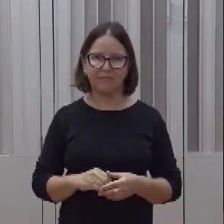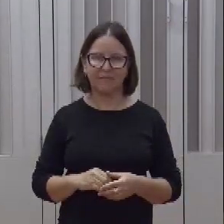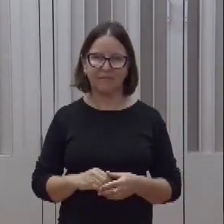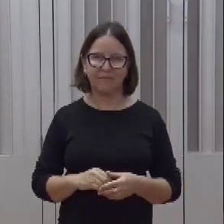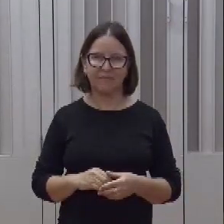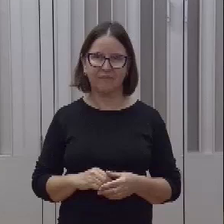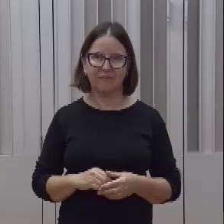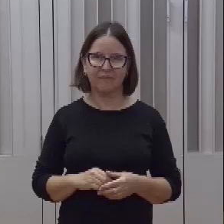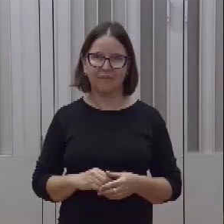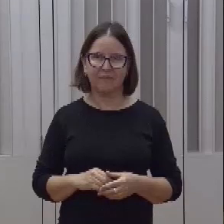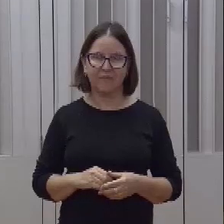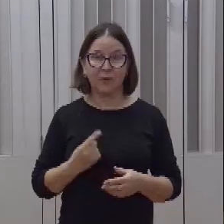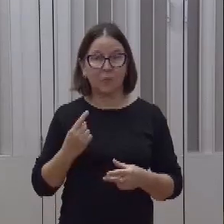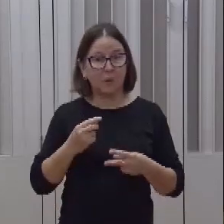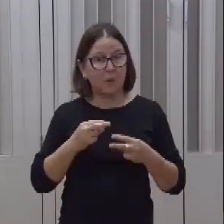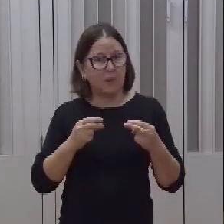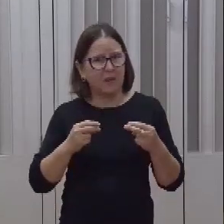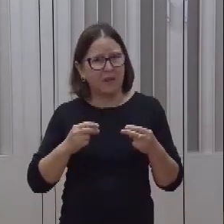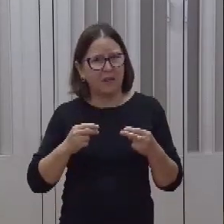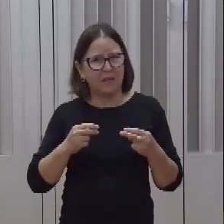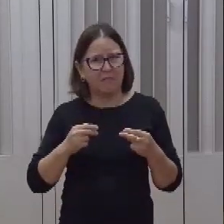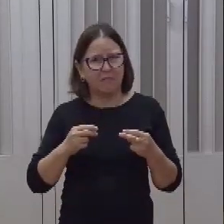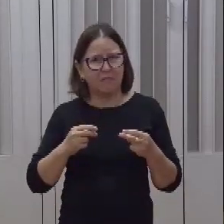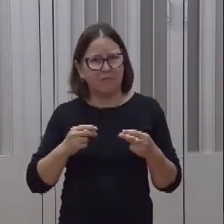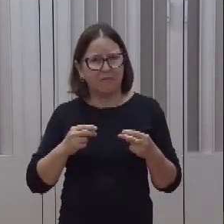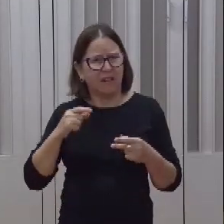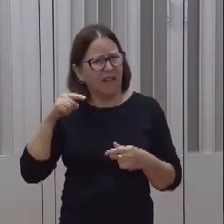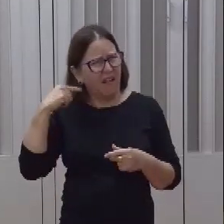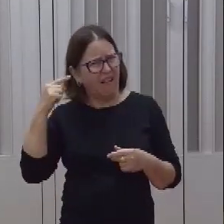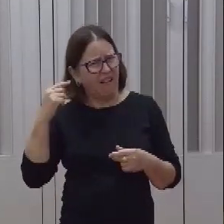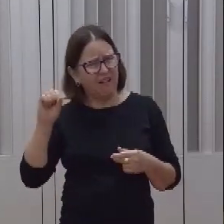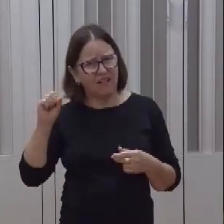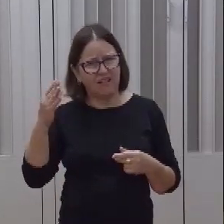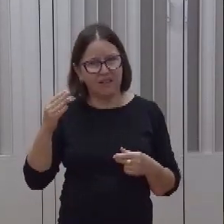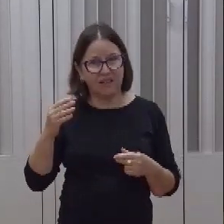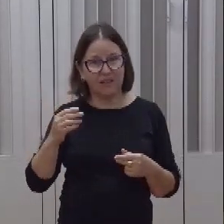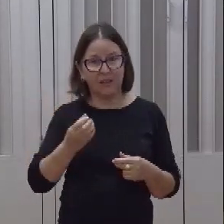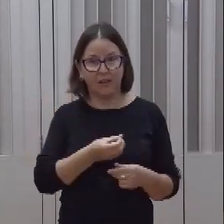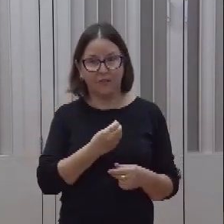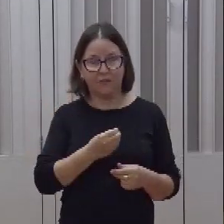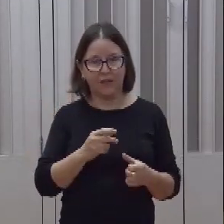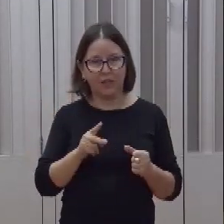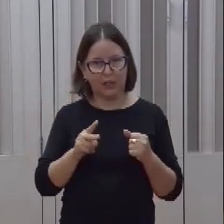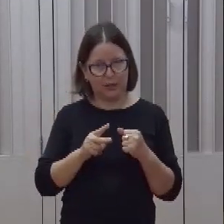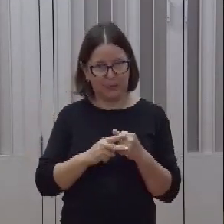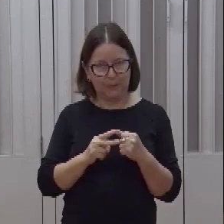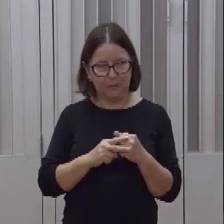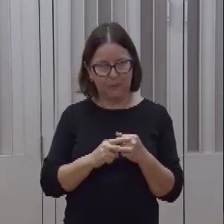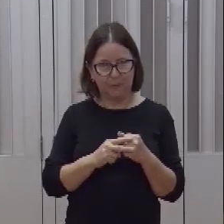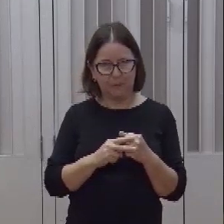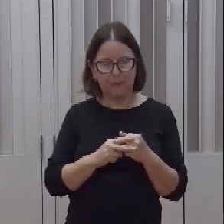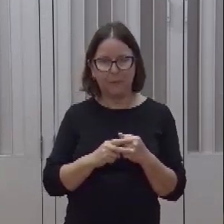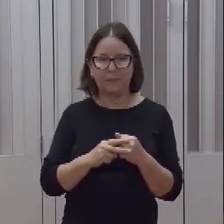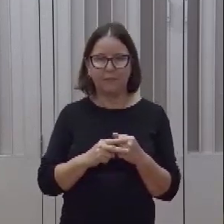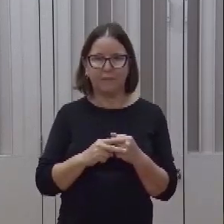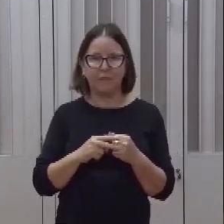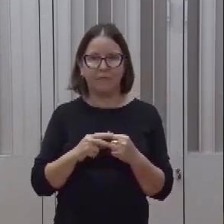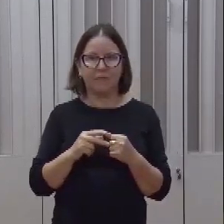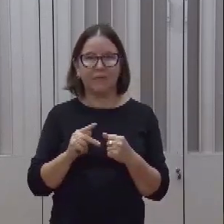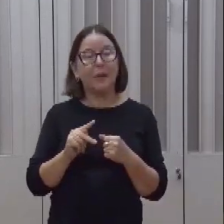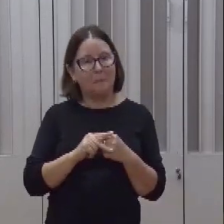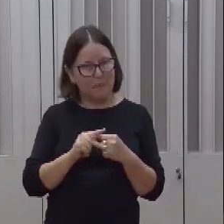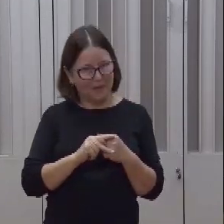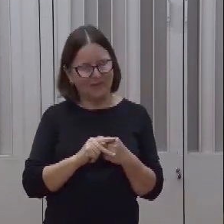Das coisas mais absurdas que aconteceu na vida de Pedro foi um dia, quando ele teve